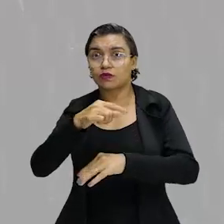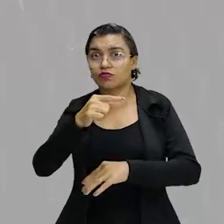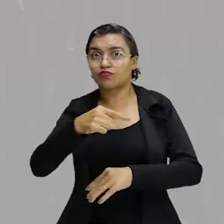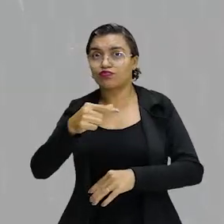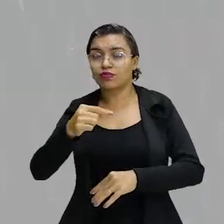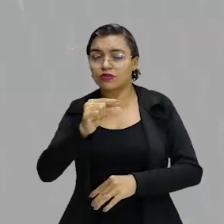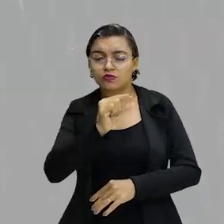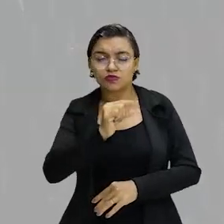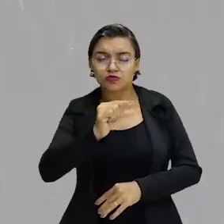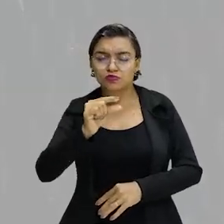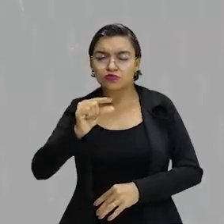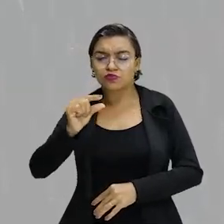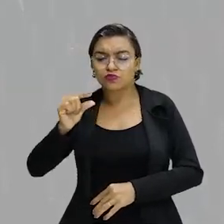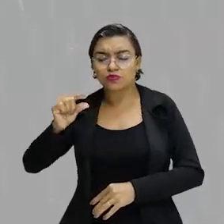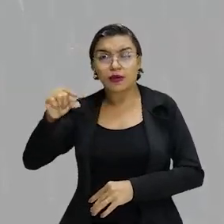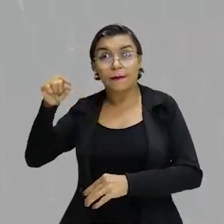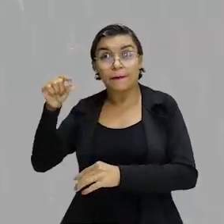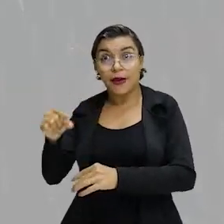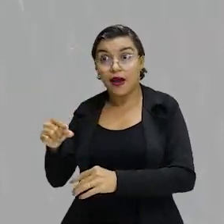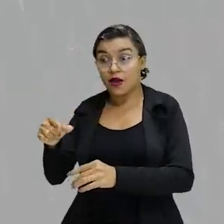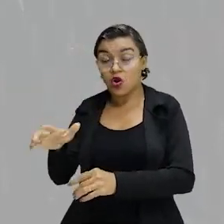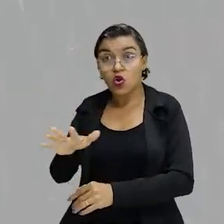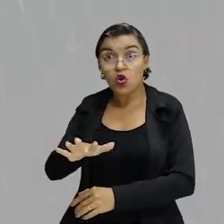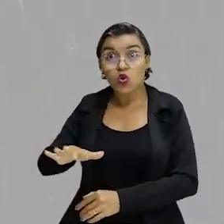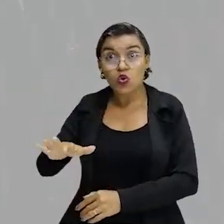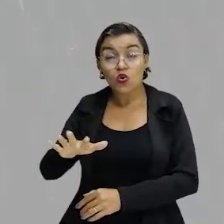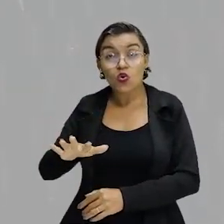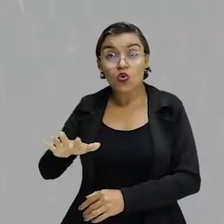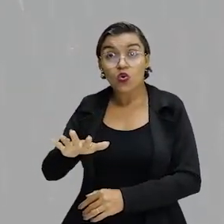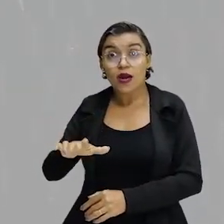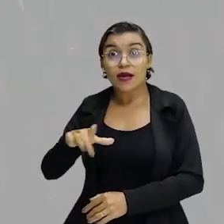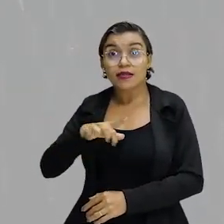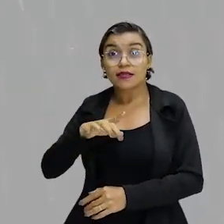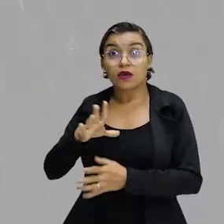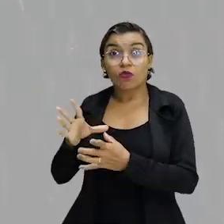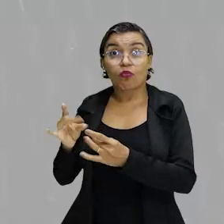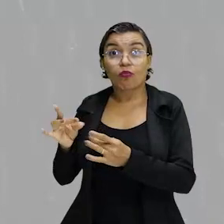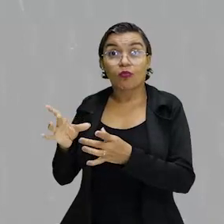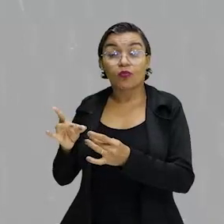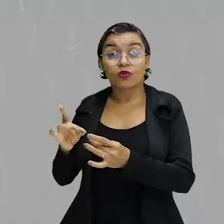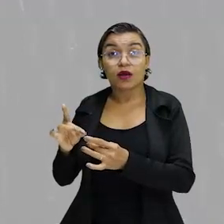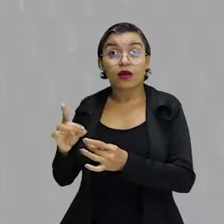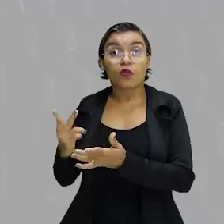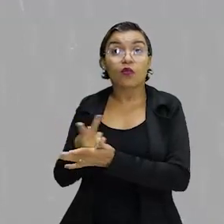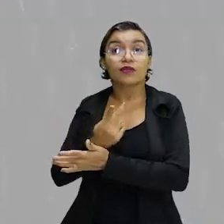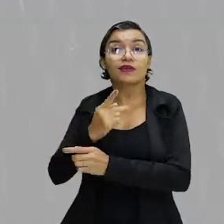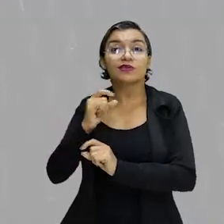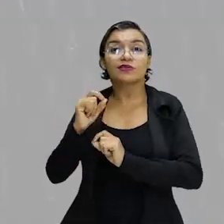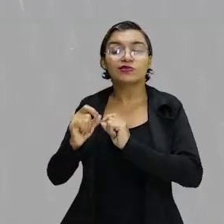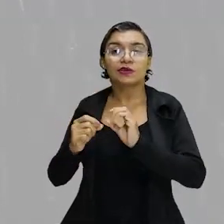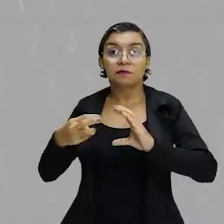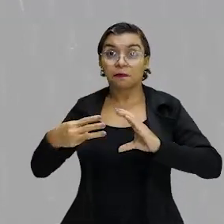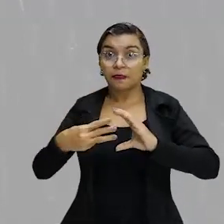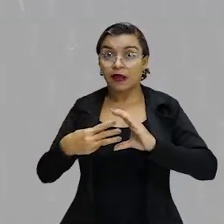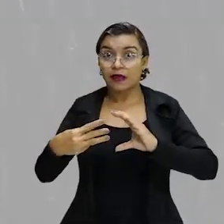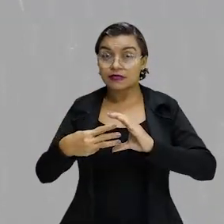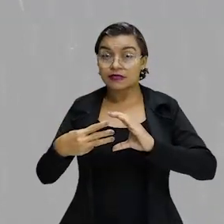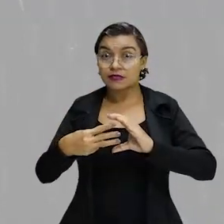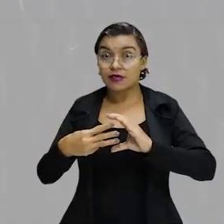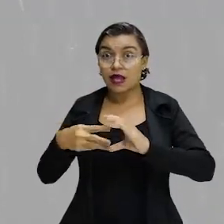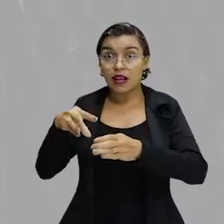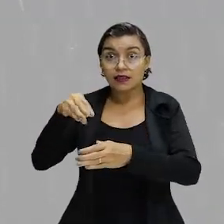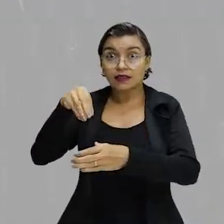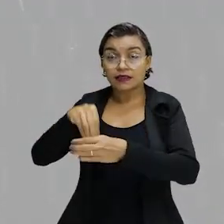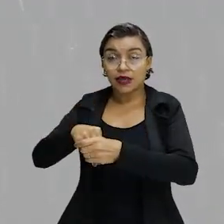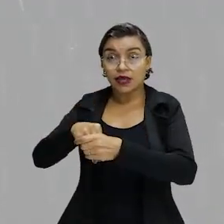tem bastante umidade, que tem nutrientes alimentares, o que vai acontecer? As células que estavam